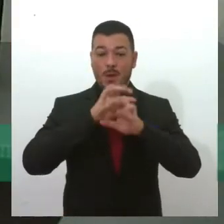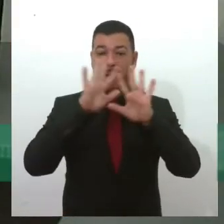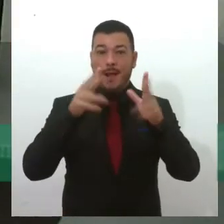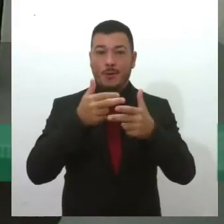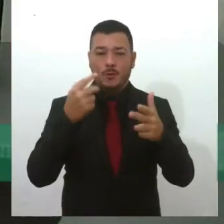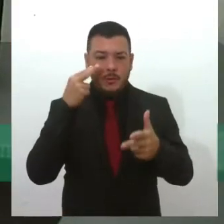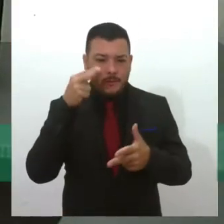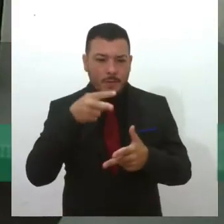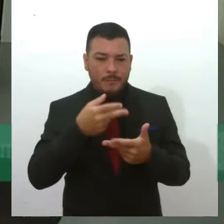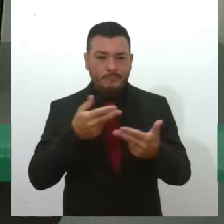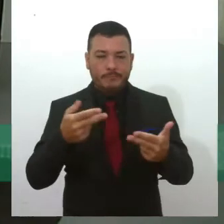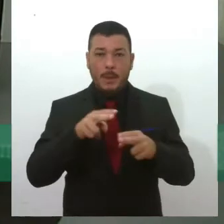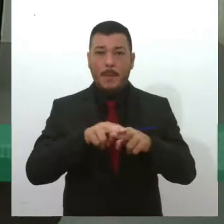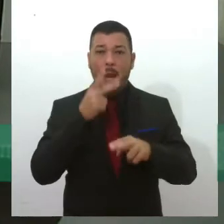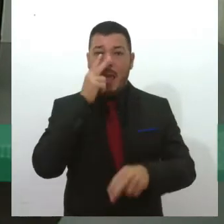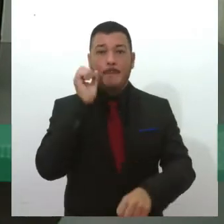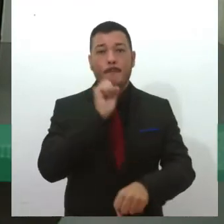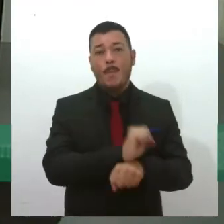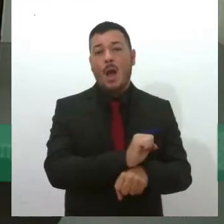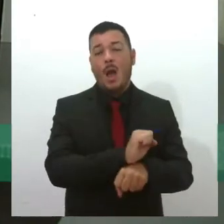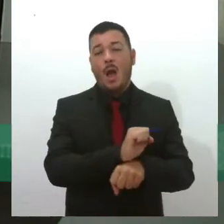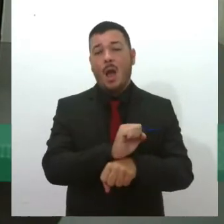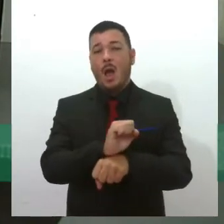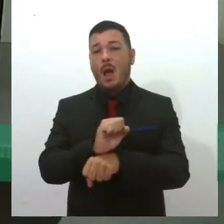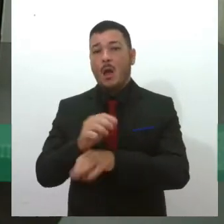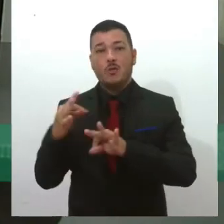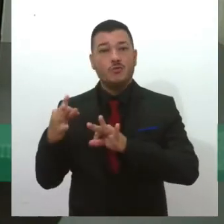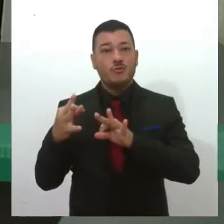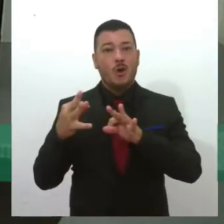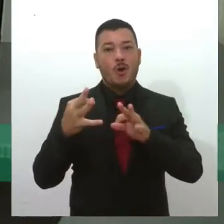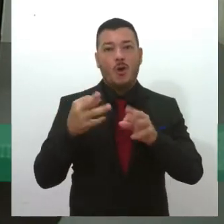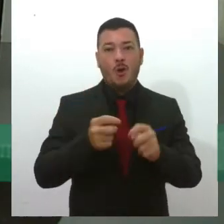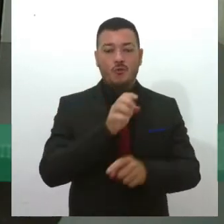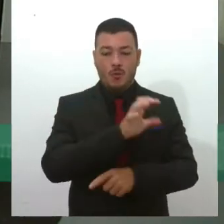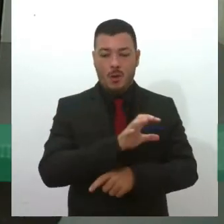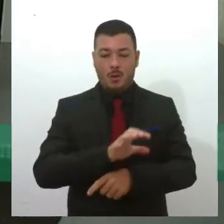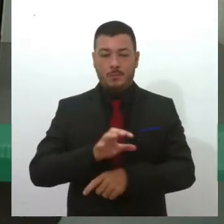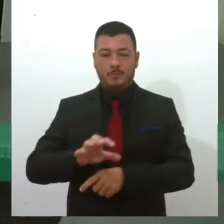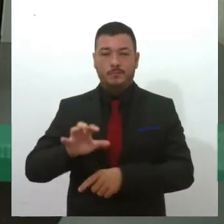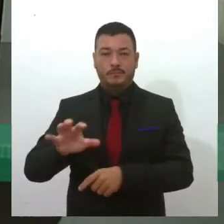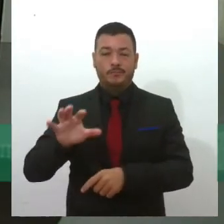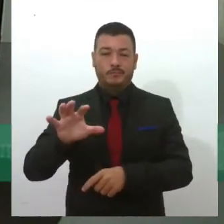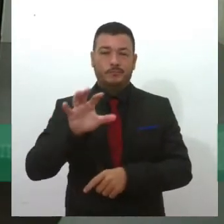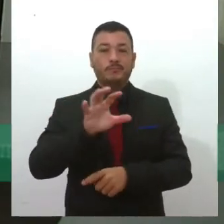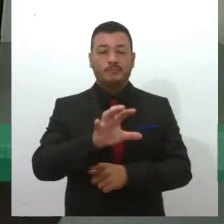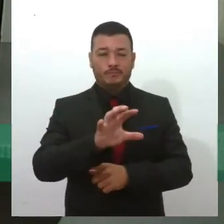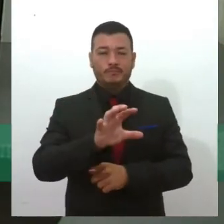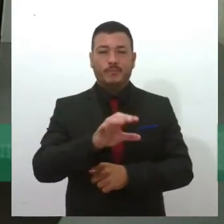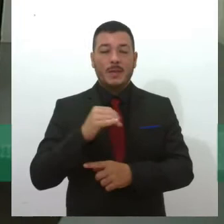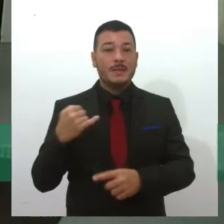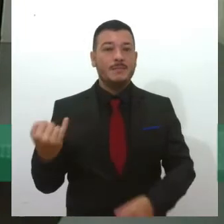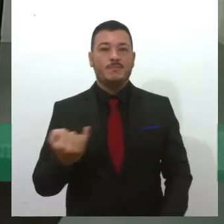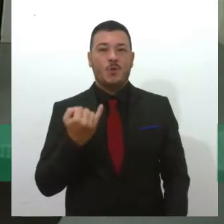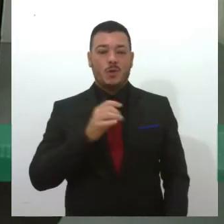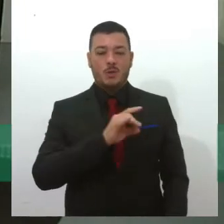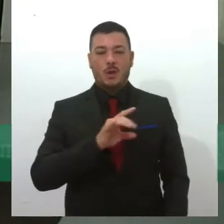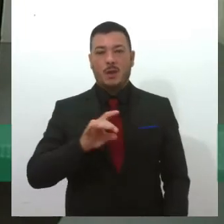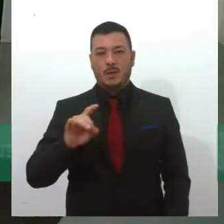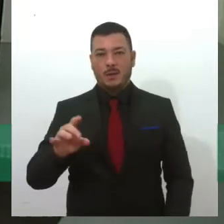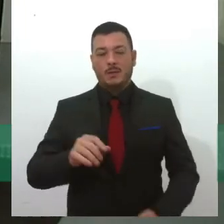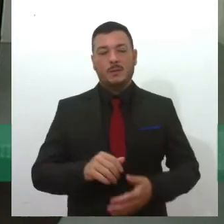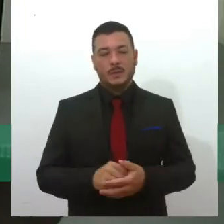uma estagnação de todos esses campos absolutamente fundamentais. Você